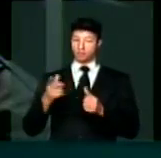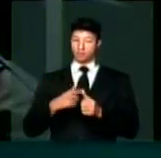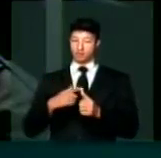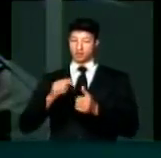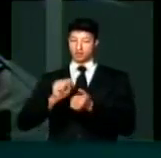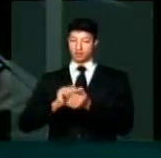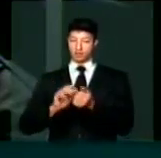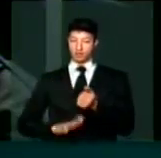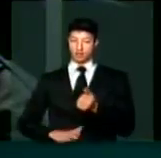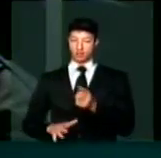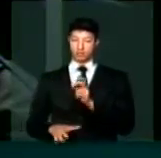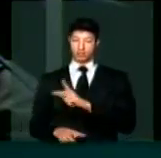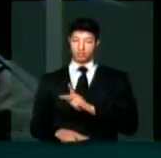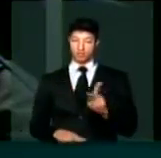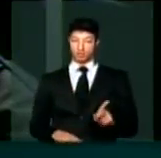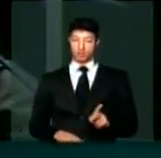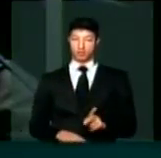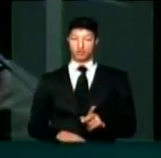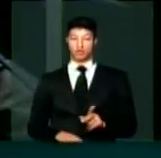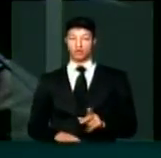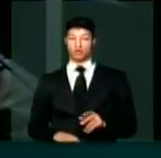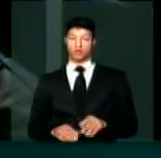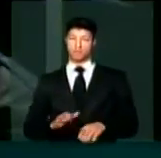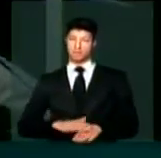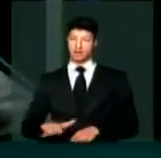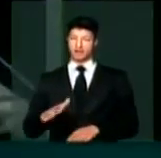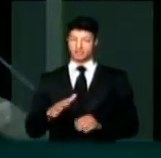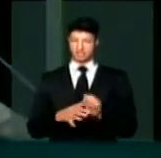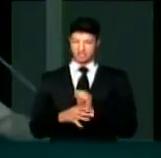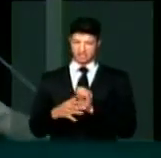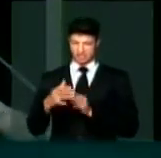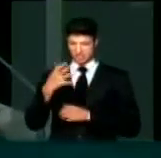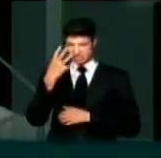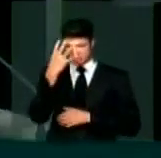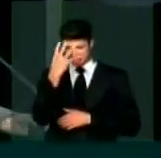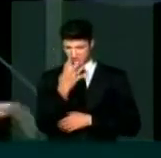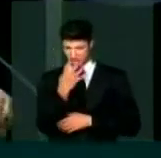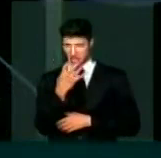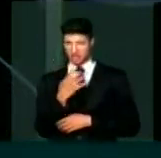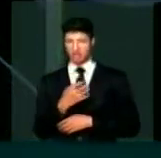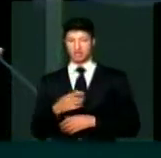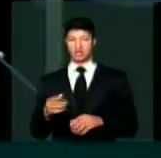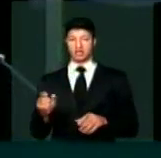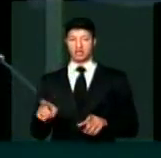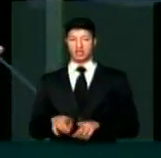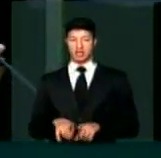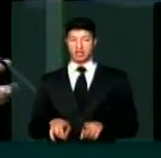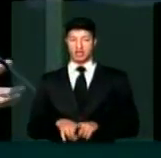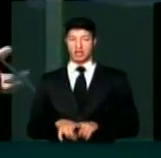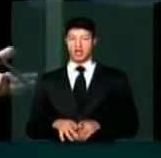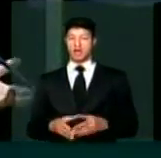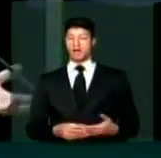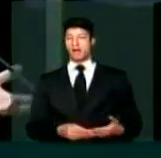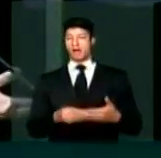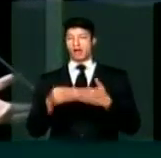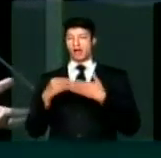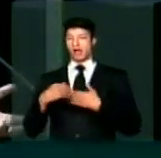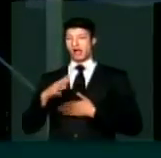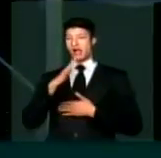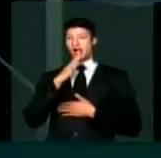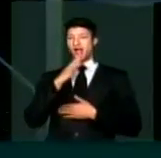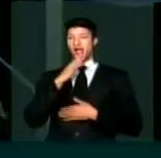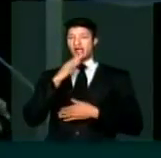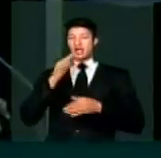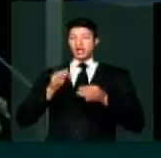lições. O professor mais rigoroso, que também me trouxe o